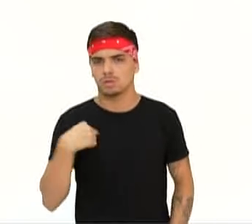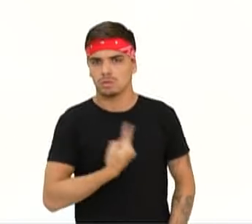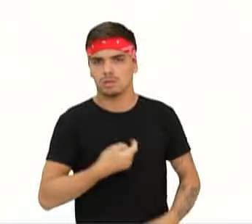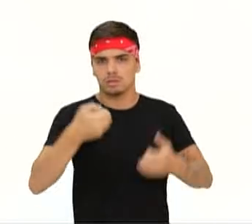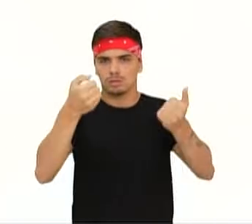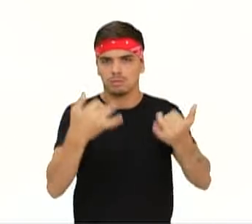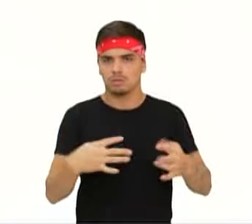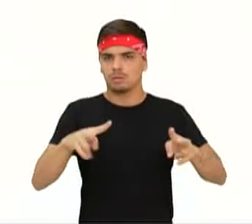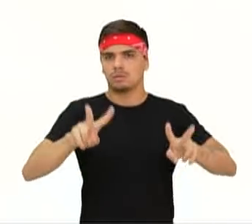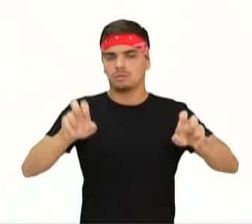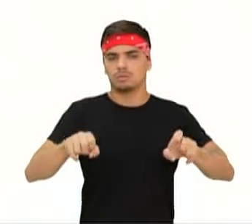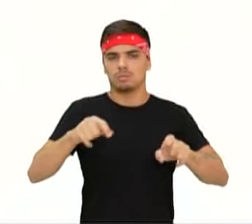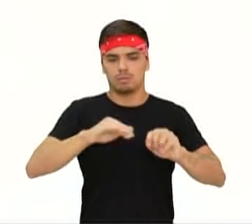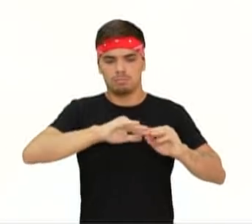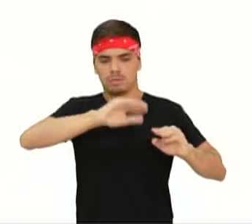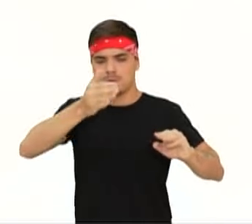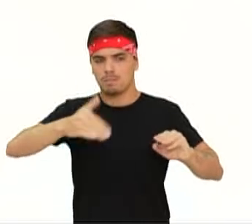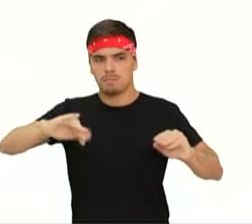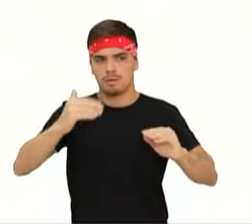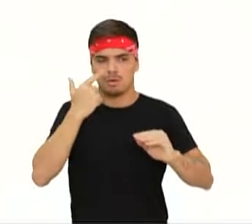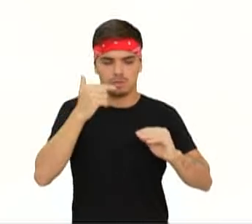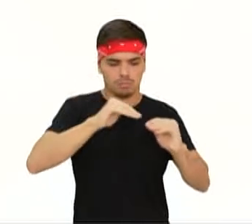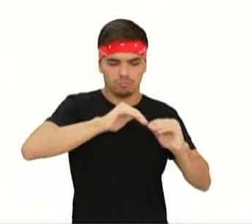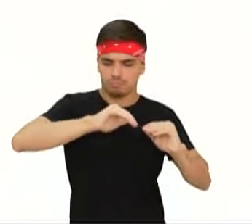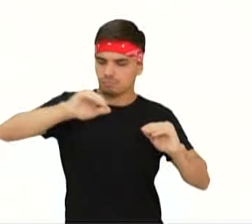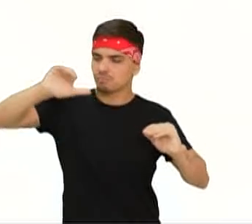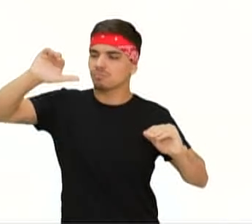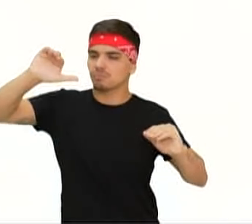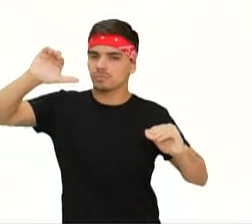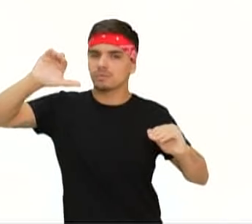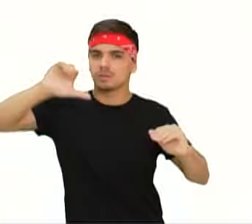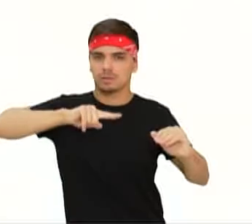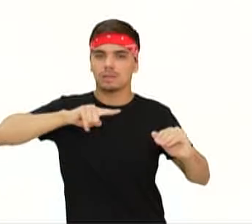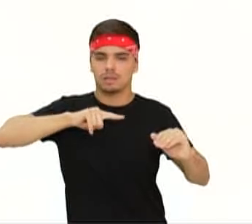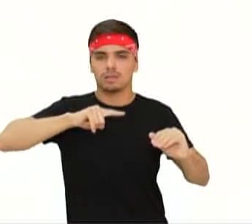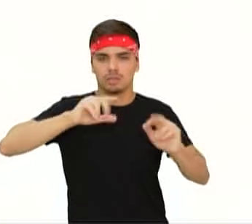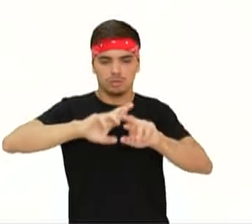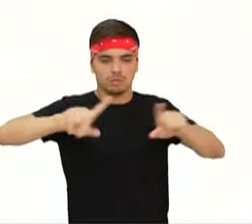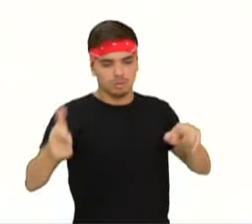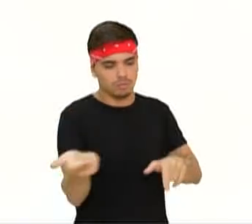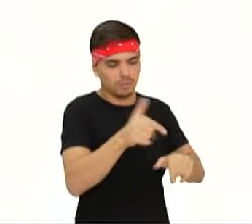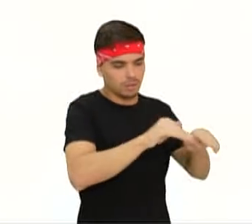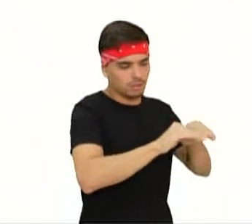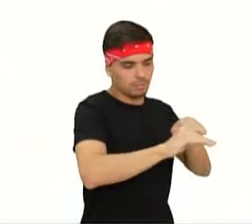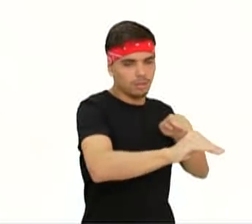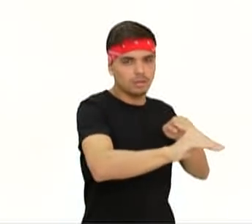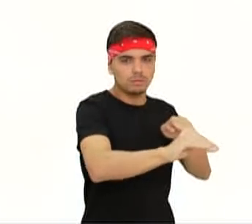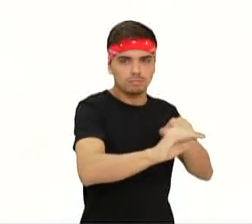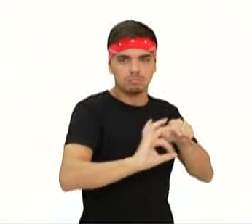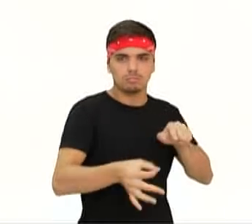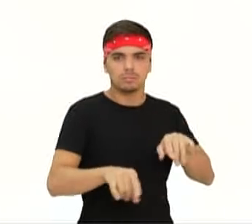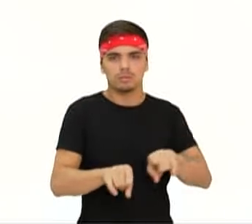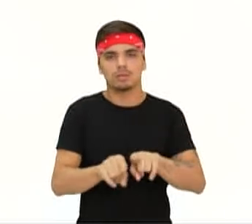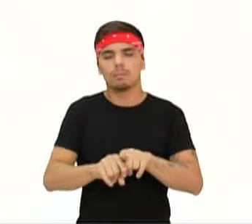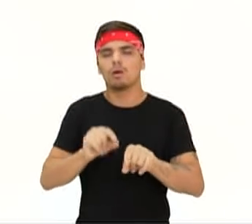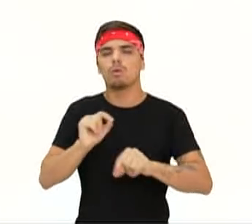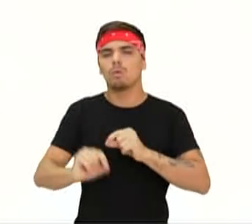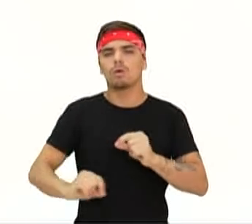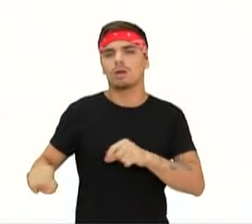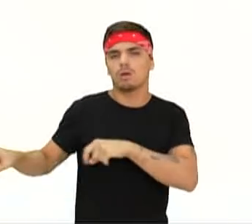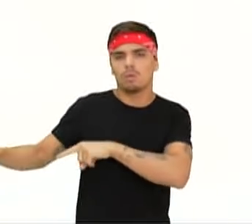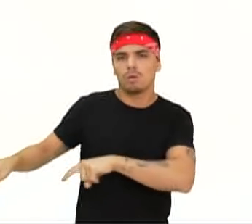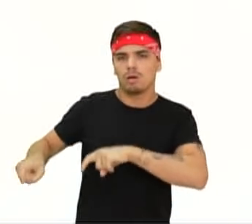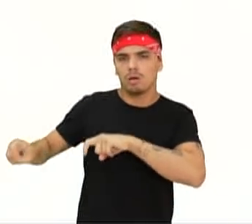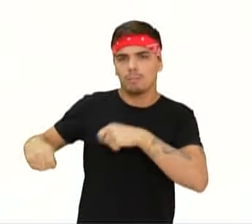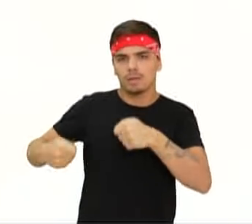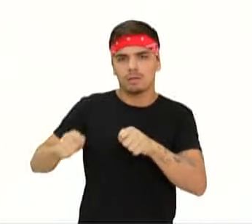falando de um relevo mais inclinado, né, mais íngreme, diferente das planícies. E aí, o que os agricultores